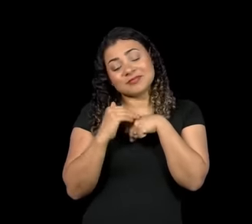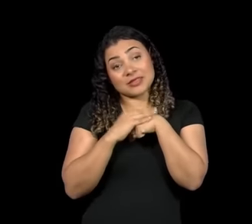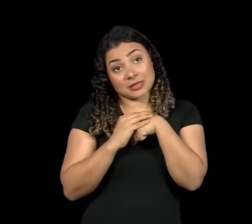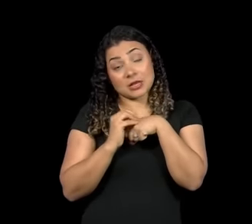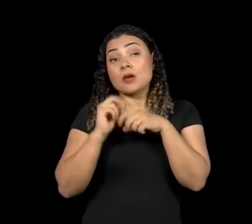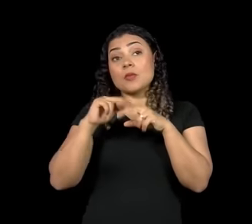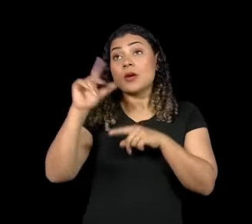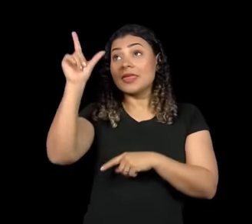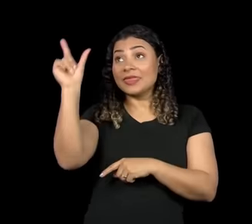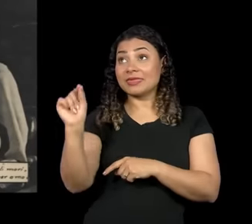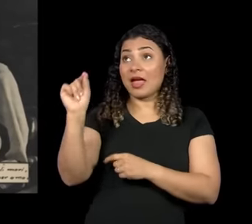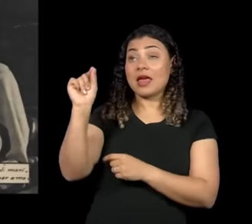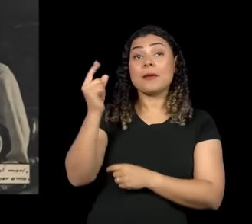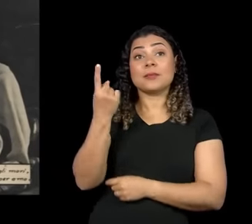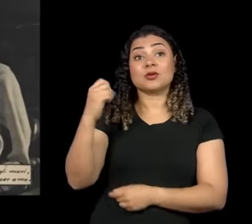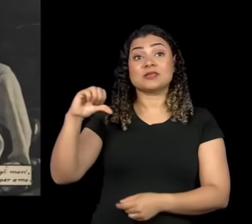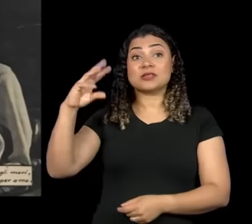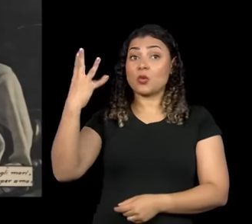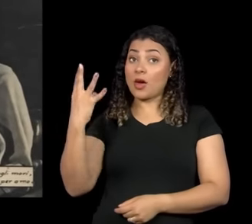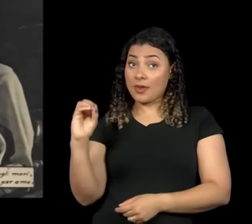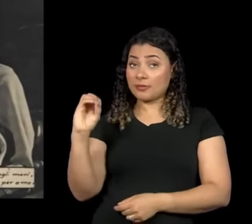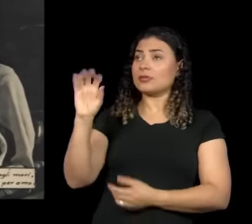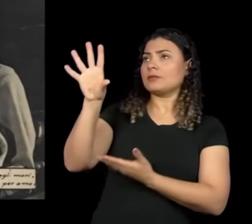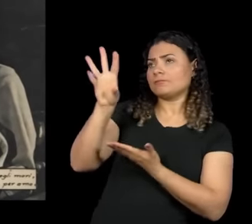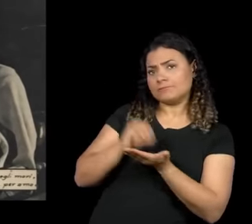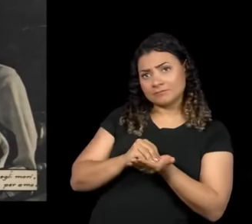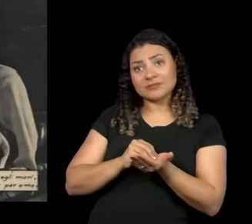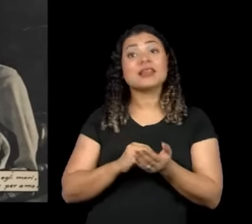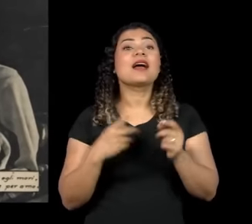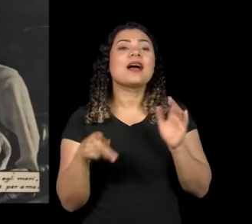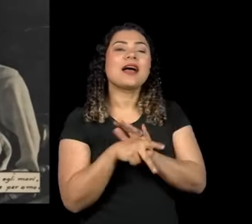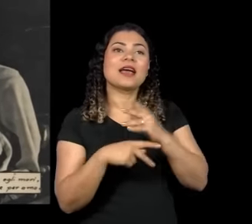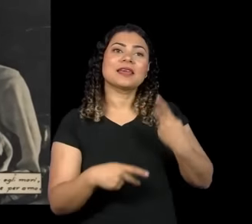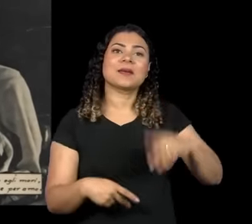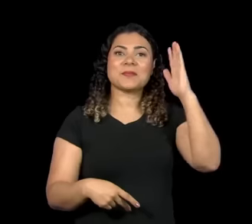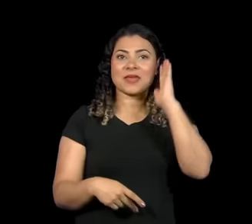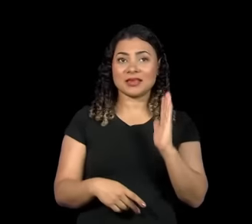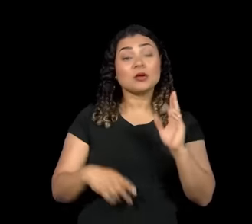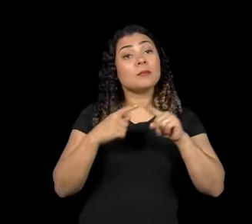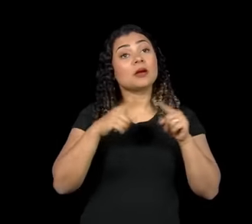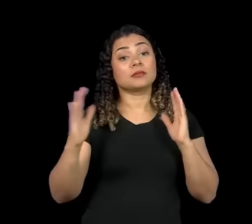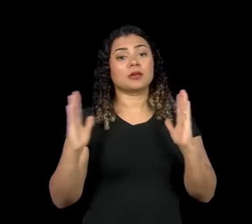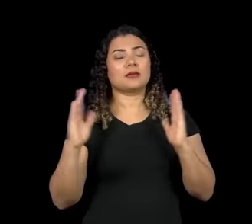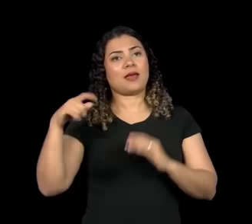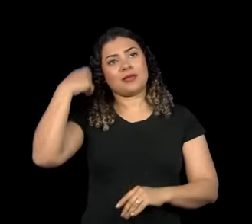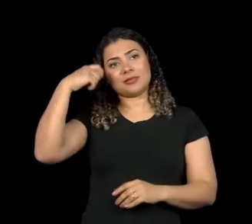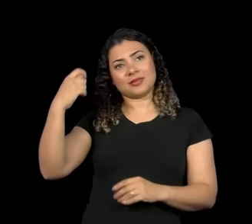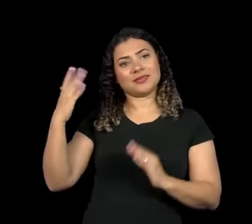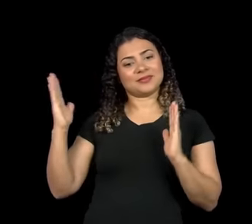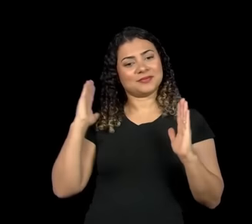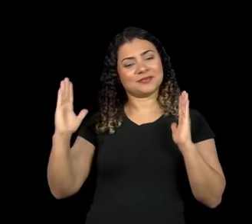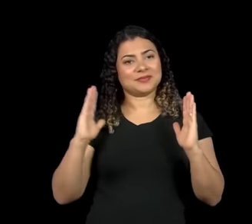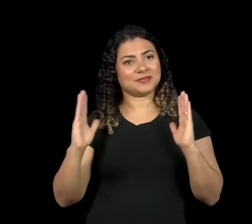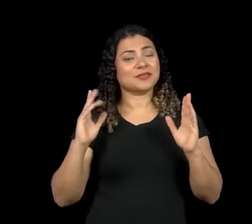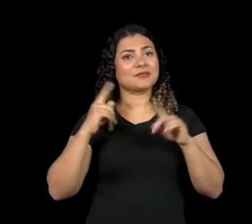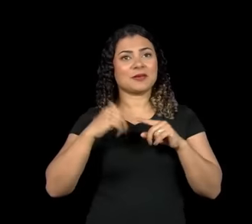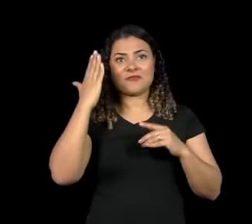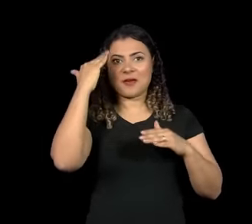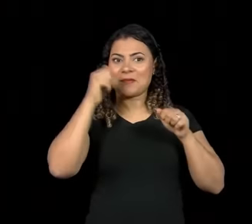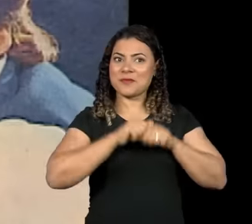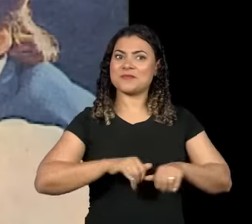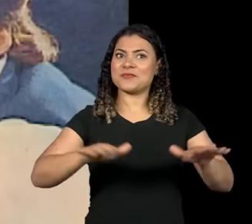Originárias da Itália dos anos 40, exploravam a popularidade dos atores e atrizes da época e alcançaram um enorme